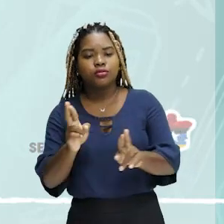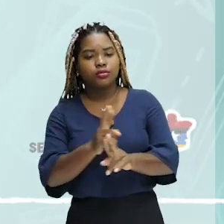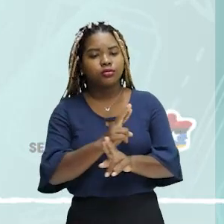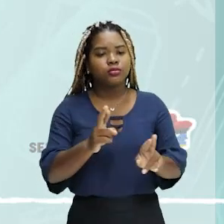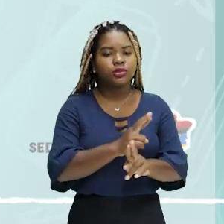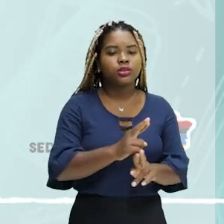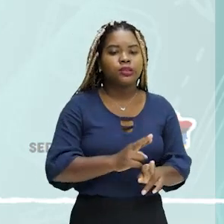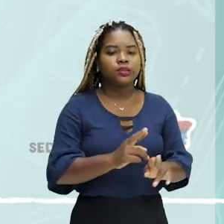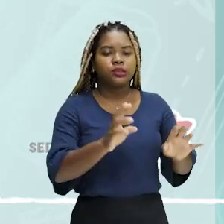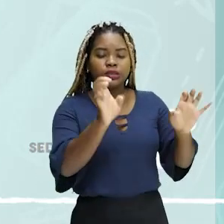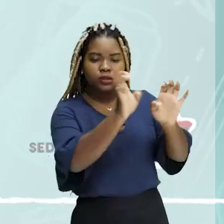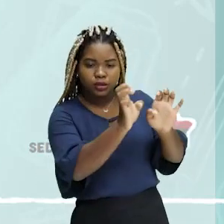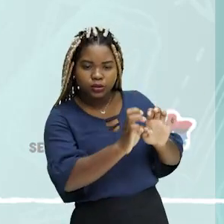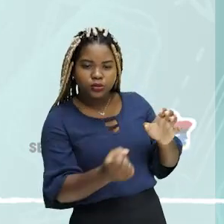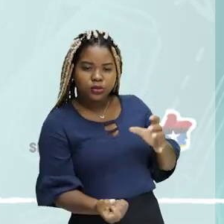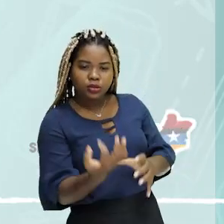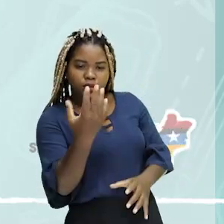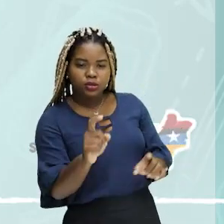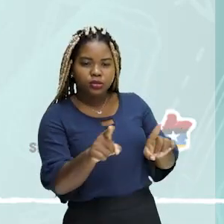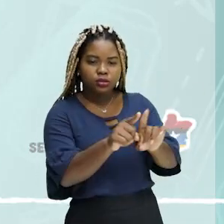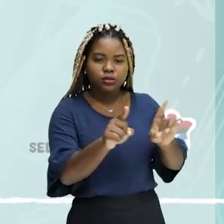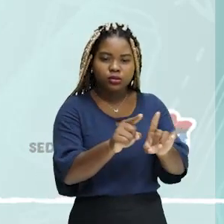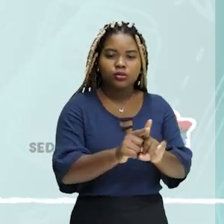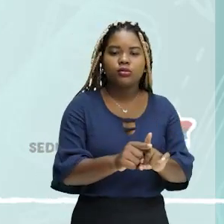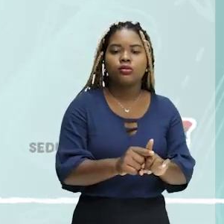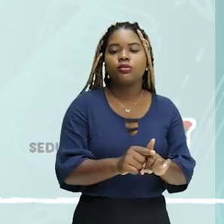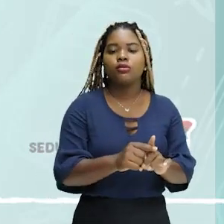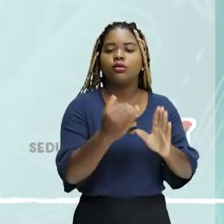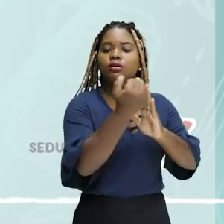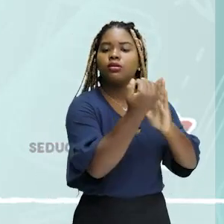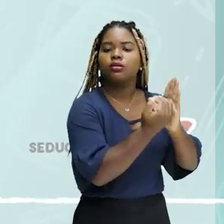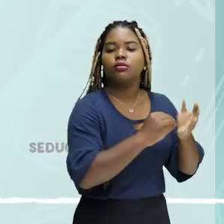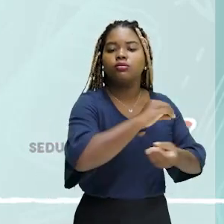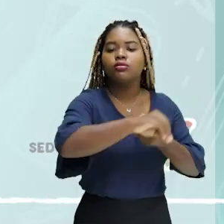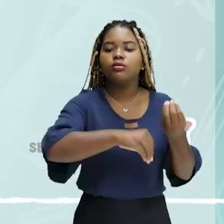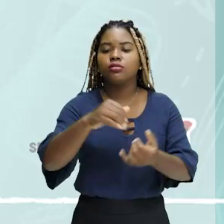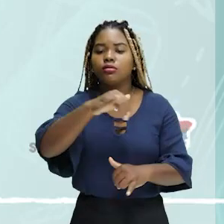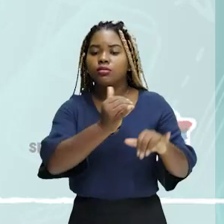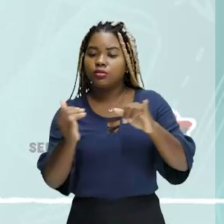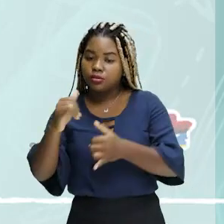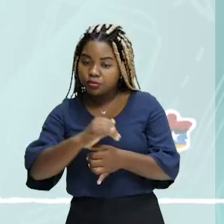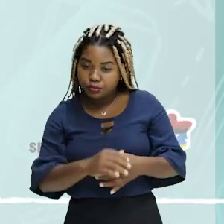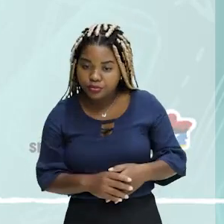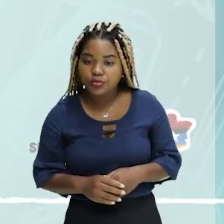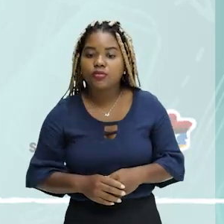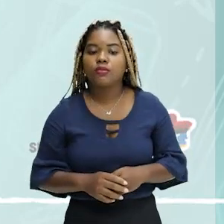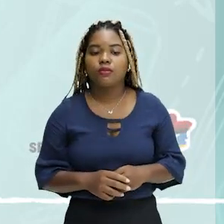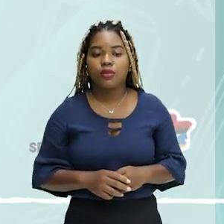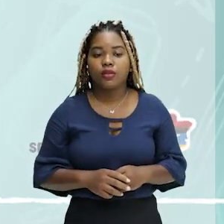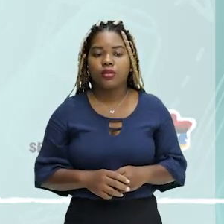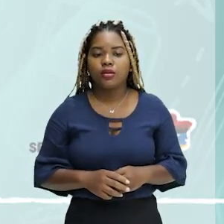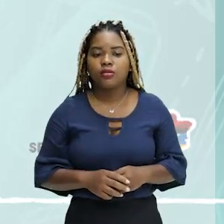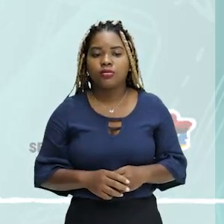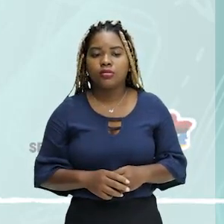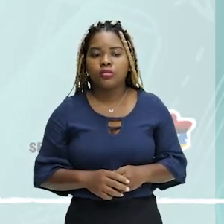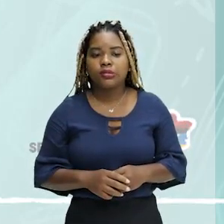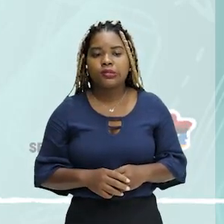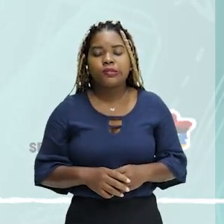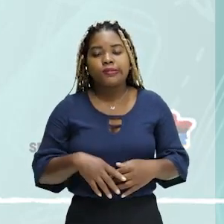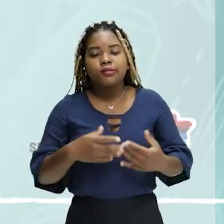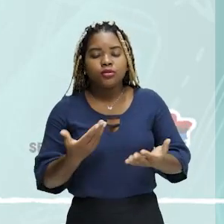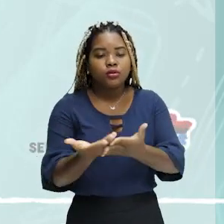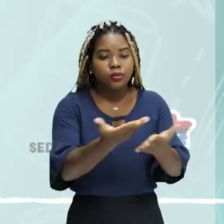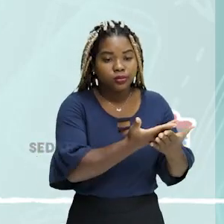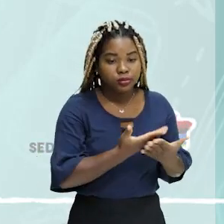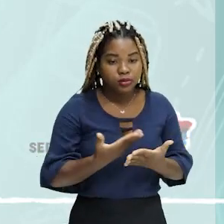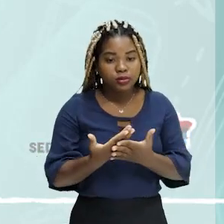relações entre a composição, a estrutura e as propriedades das substâncias. Um de seus trabalhos foi a